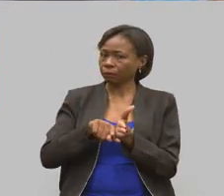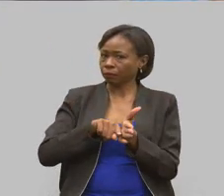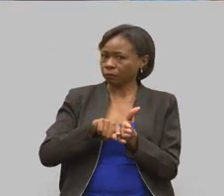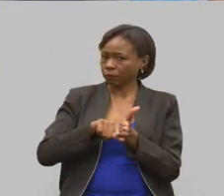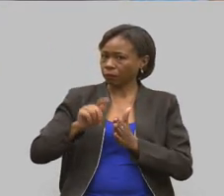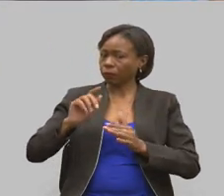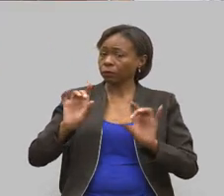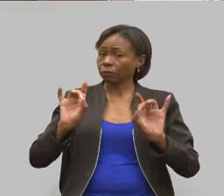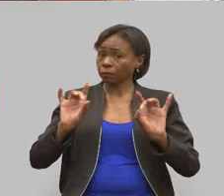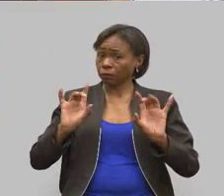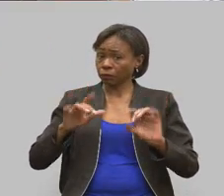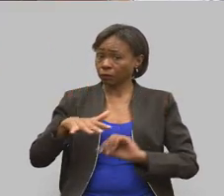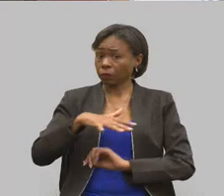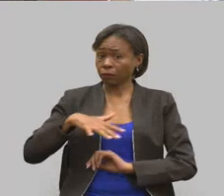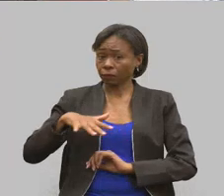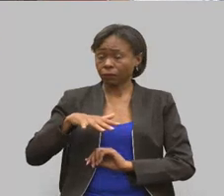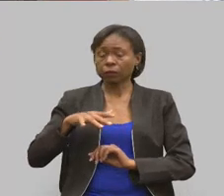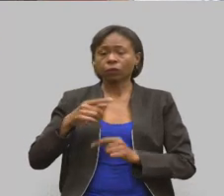políticas